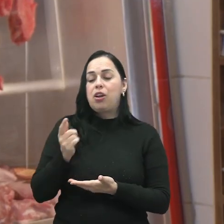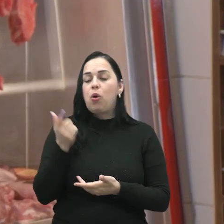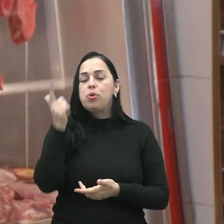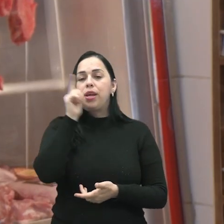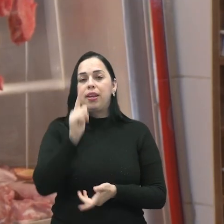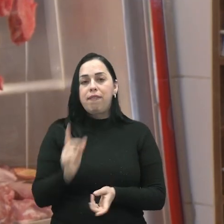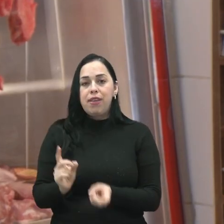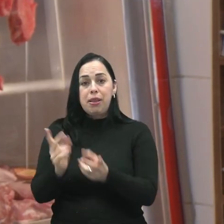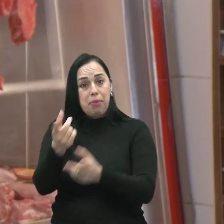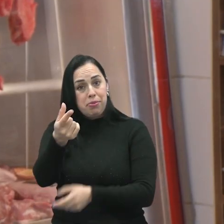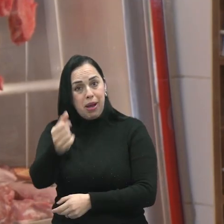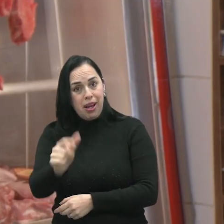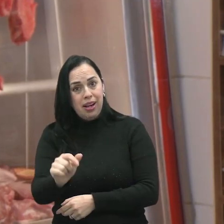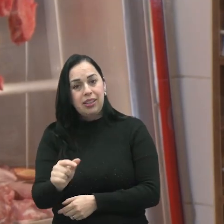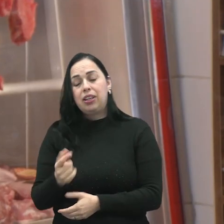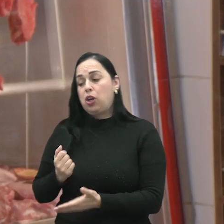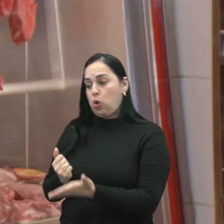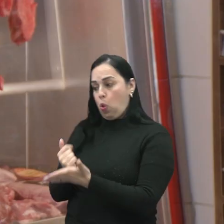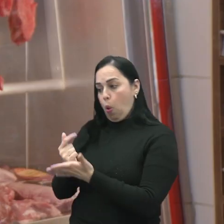gente possa